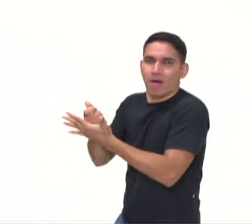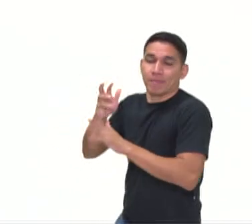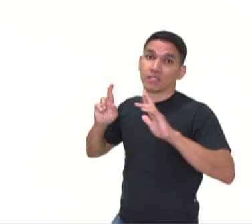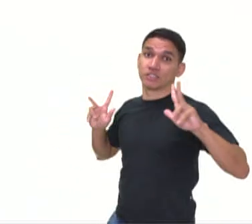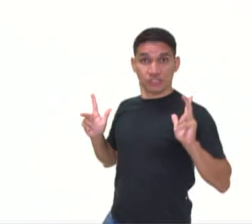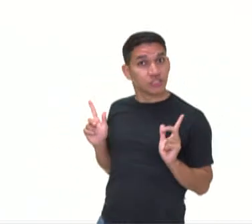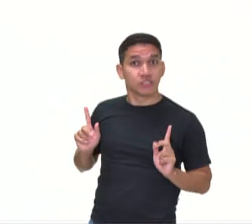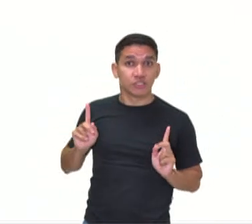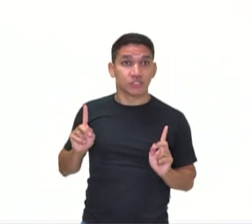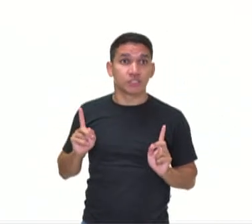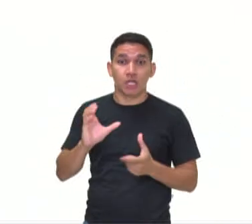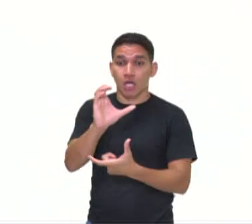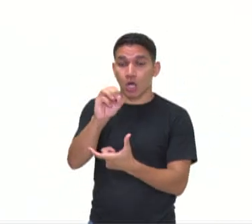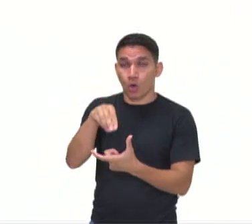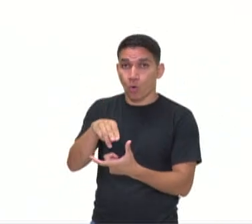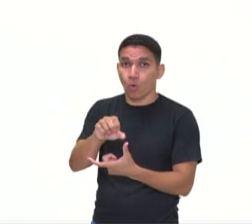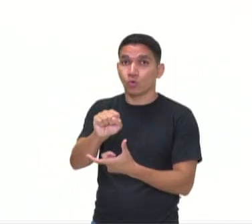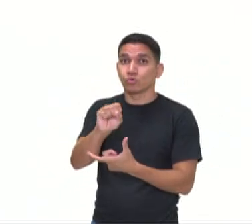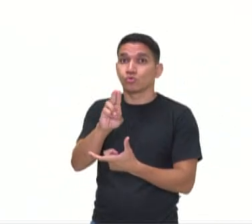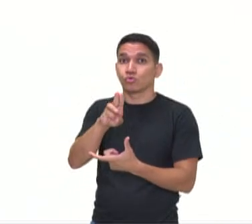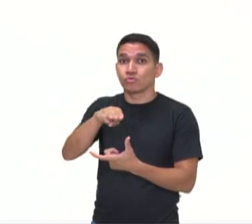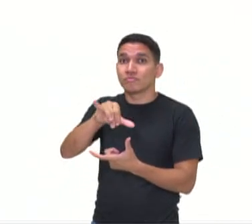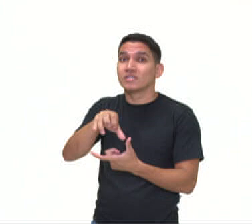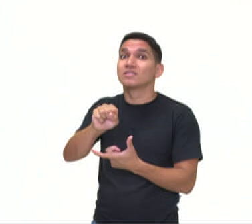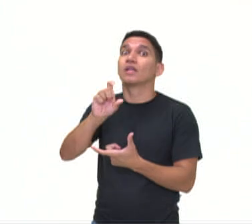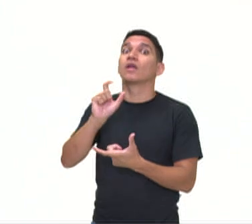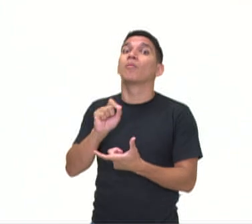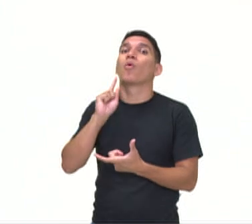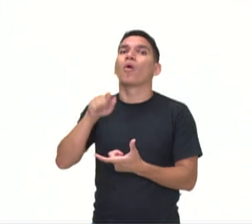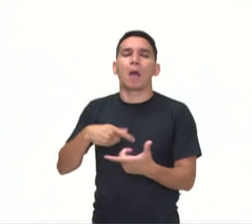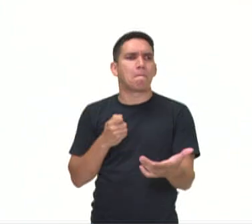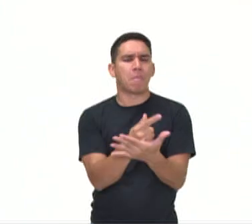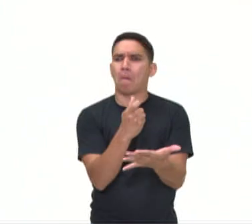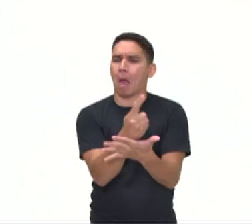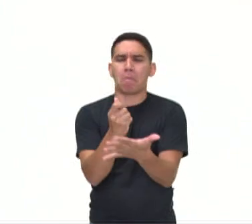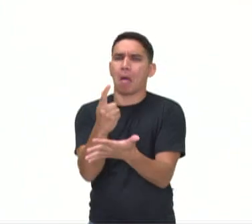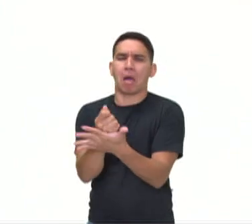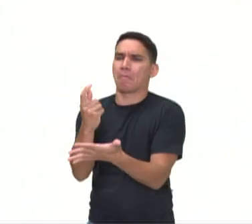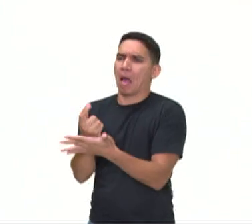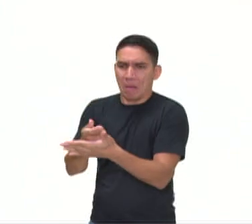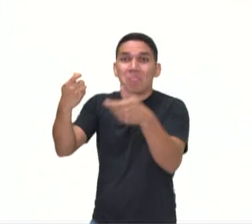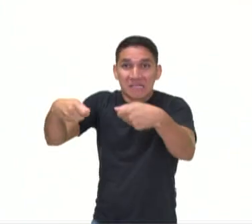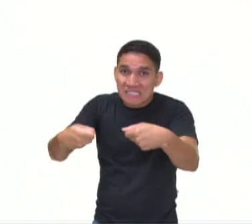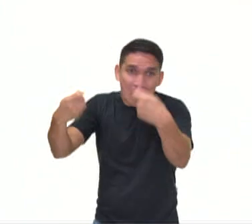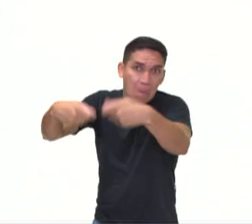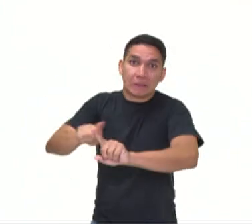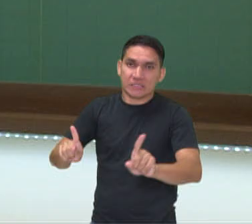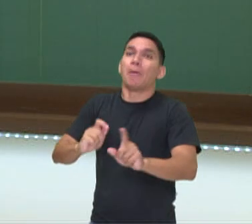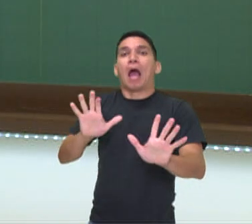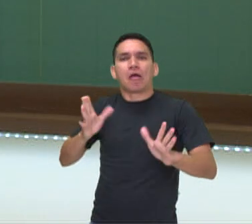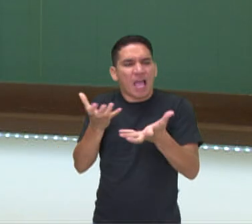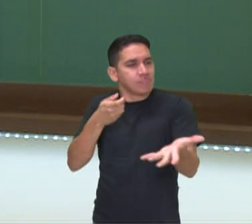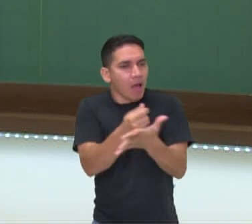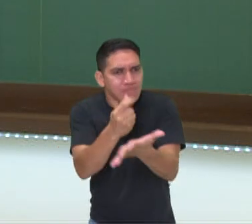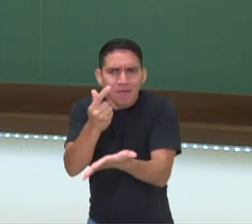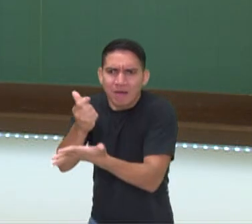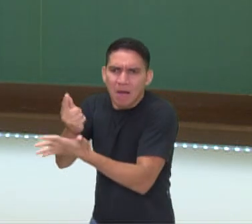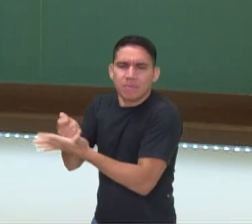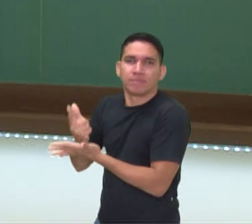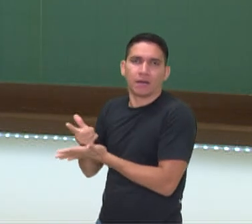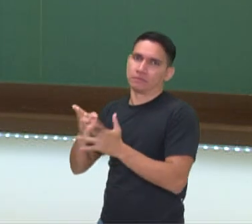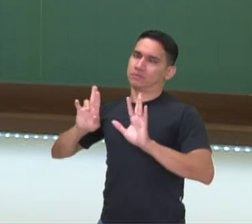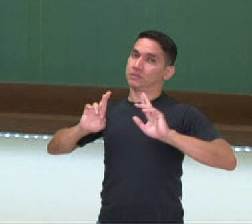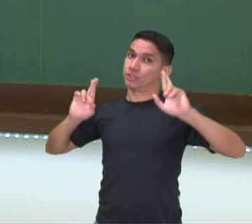consumir, ocorrência ou prática de comprar em demasia sem a real necessidade. Perceba que são